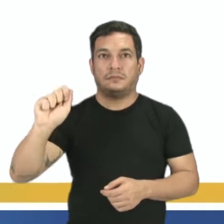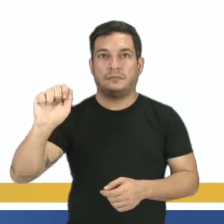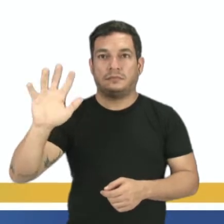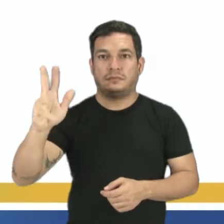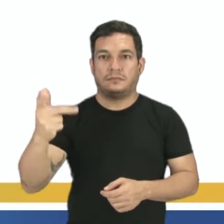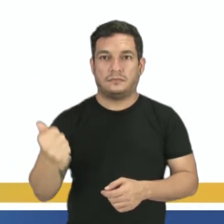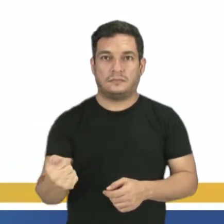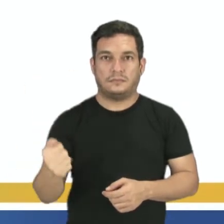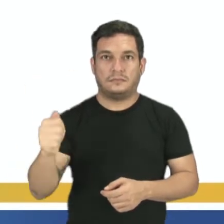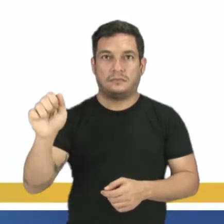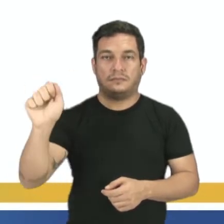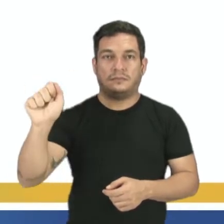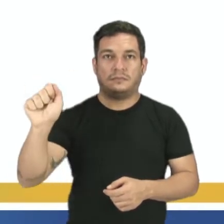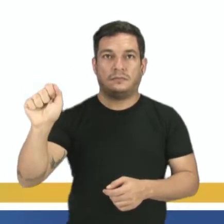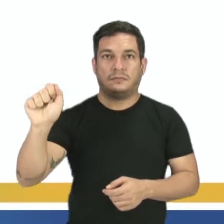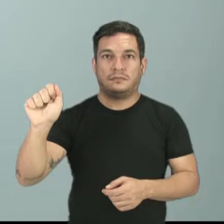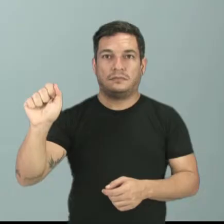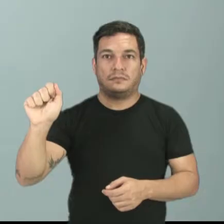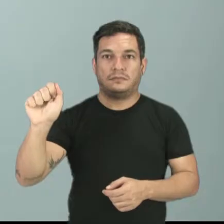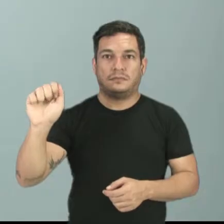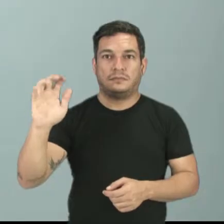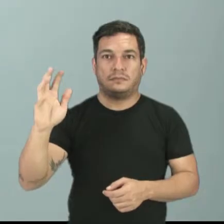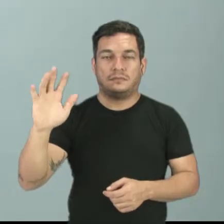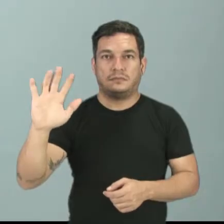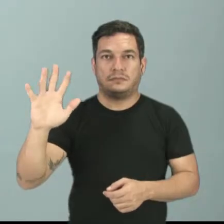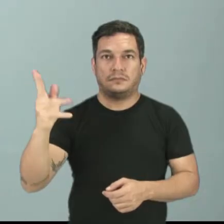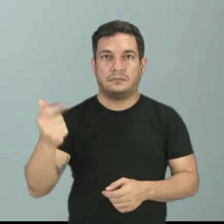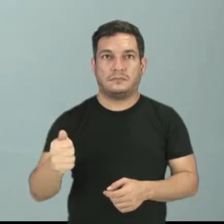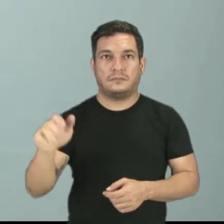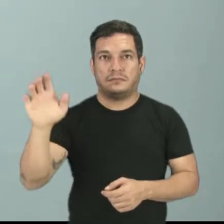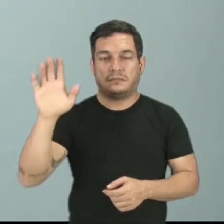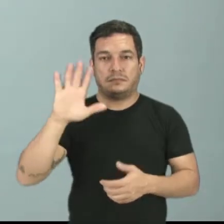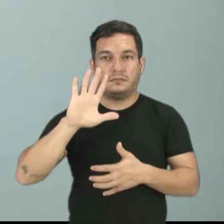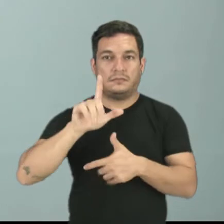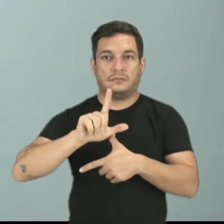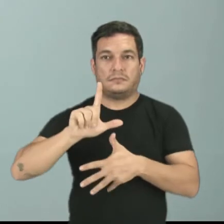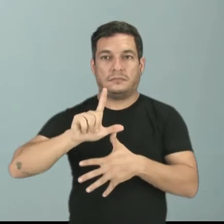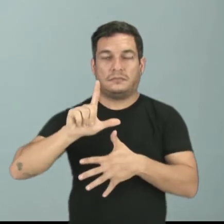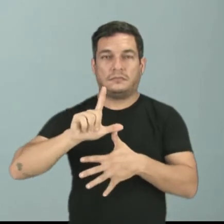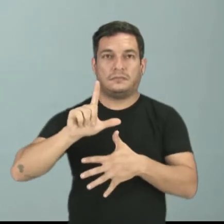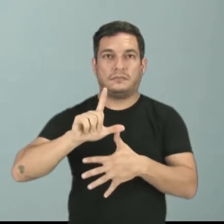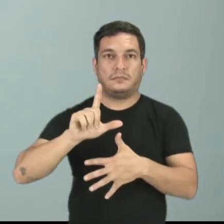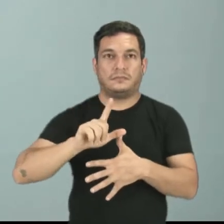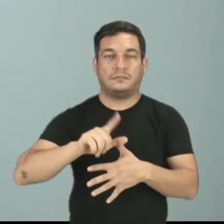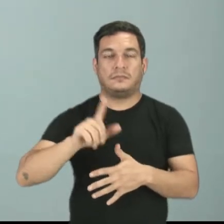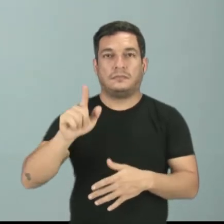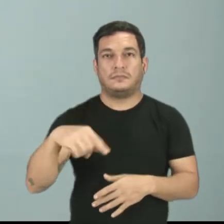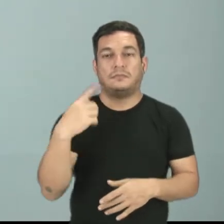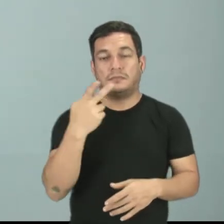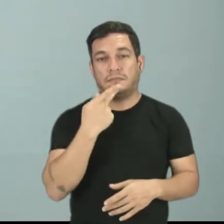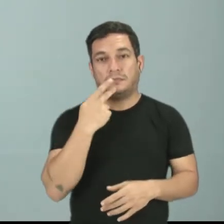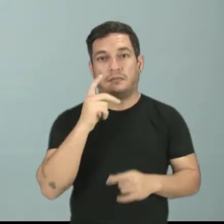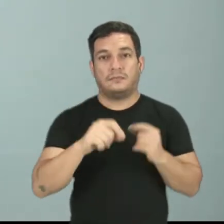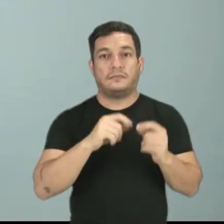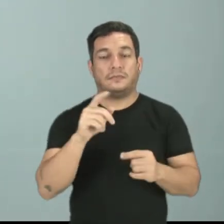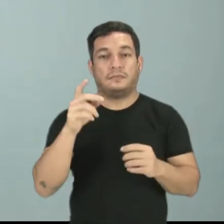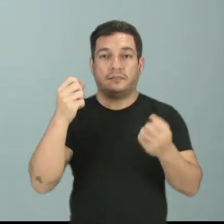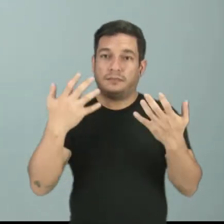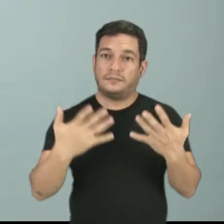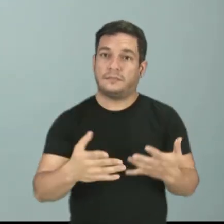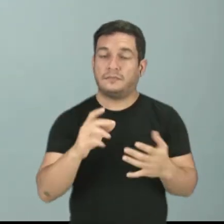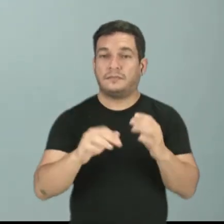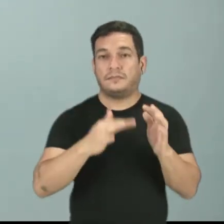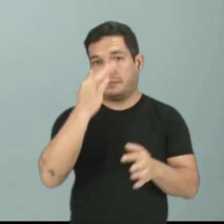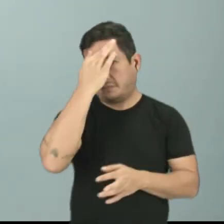Latina, tá? E aí, pessoal, quando a gente fala sobre esses regimes, nós estamos, na verdade, falando